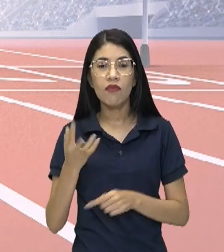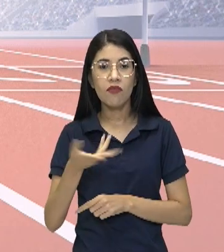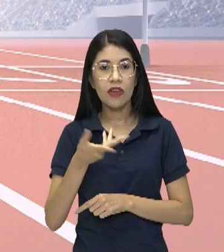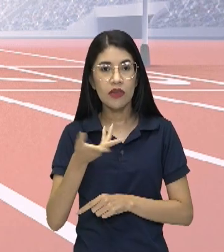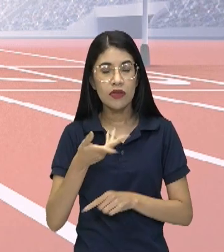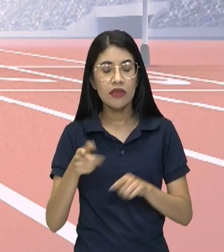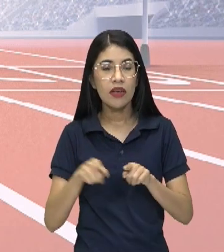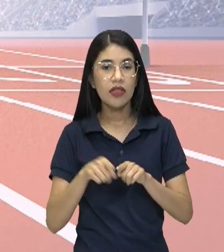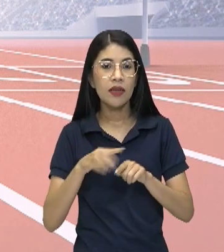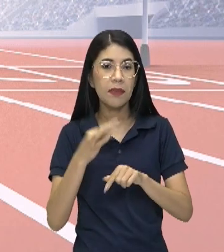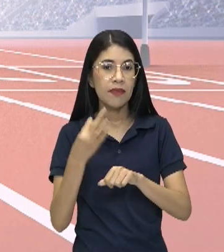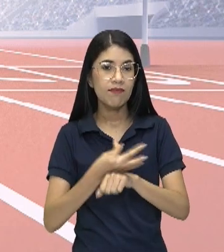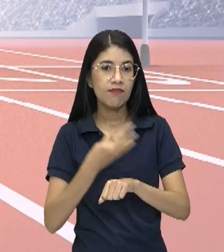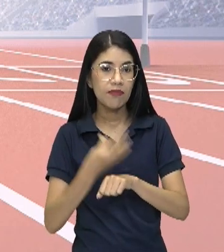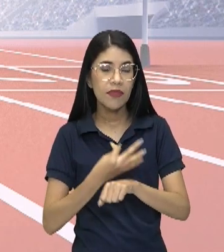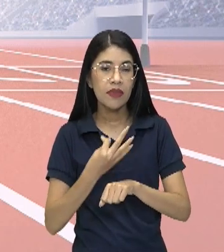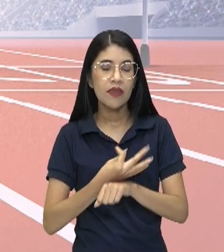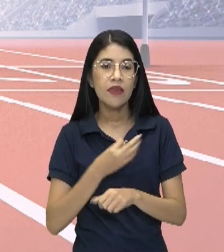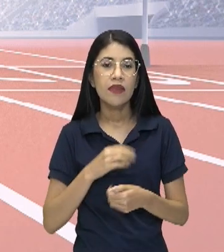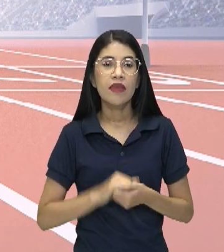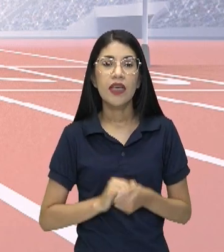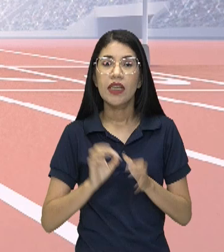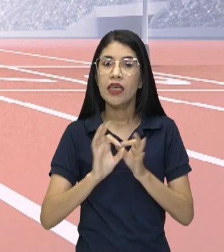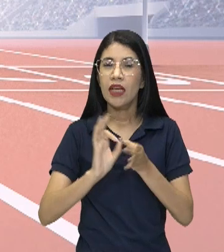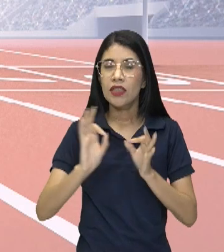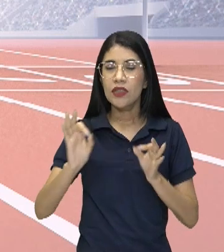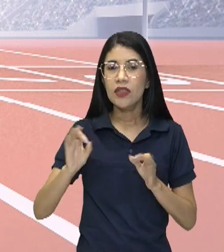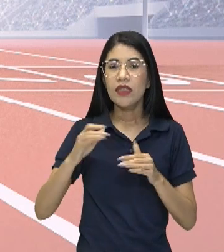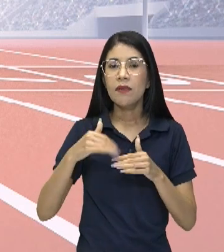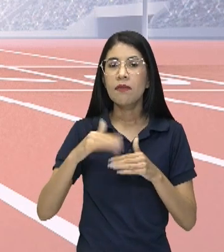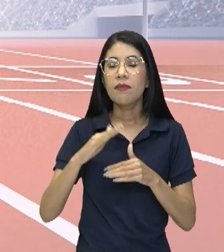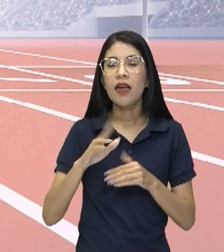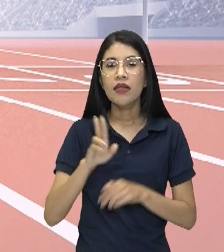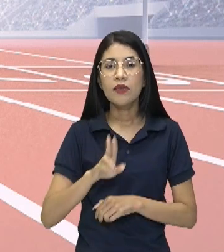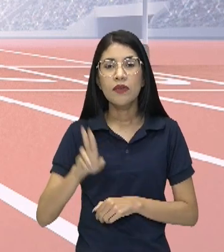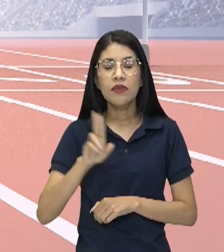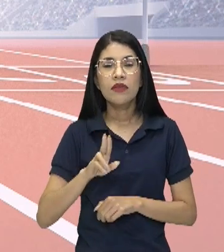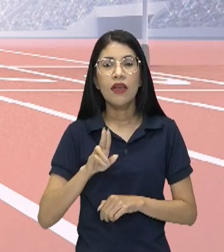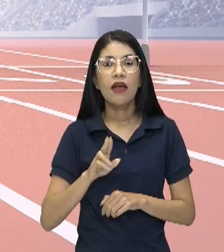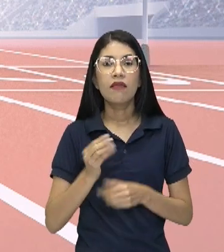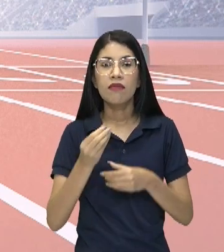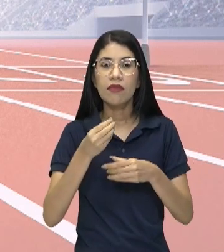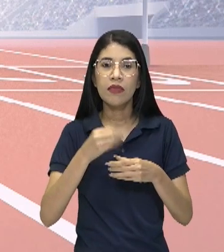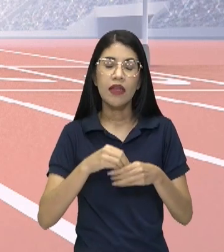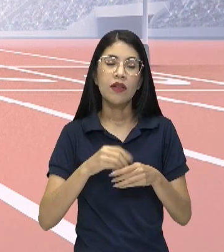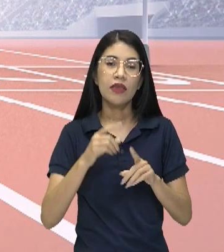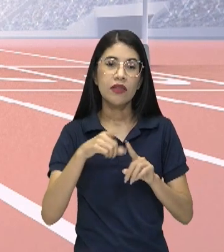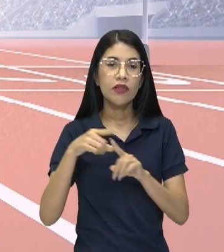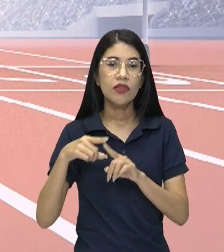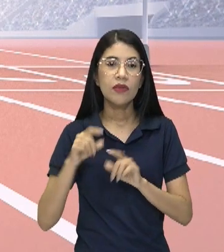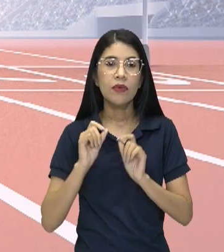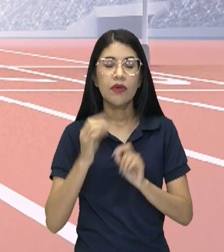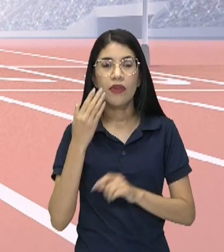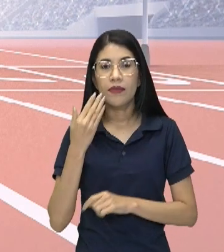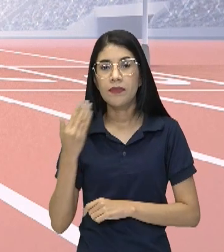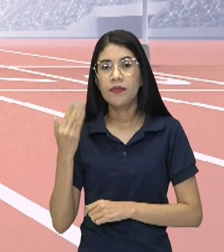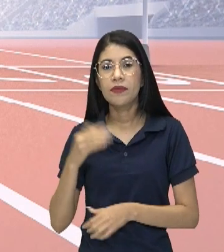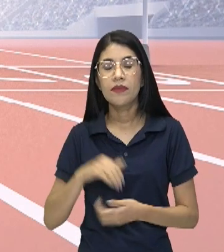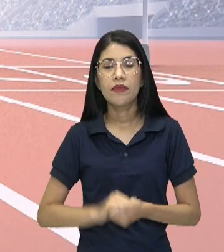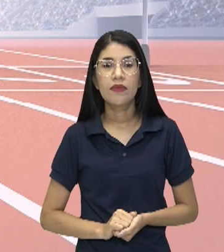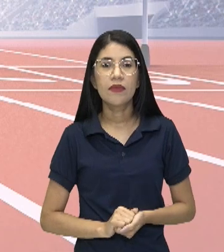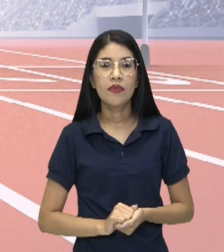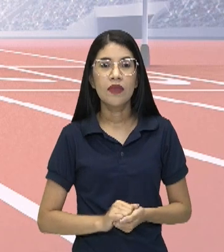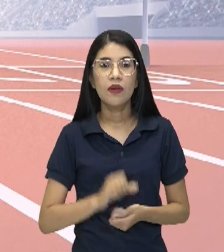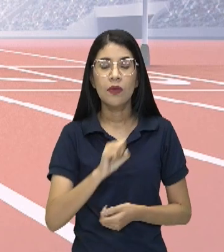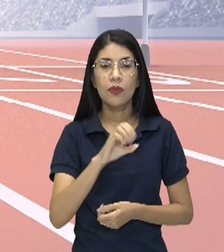e resistência. E as distâncias mais comuns dentro das provas de meio fundo são essas que já aparecem para nós.